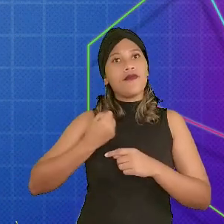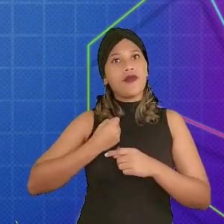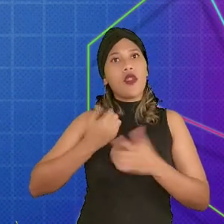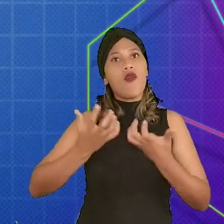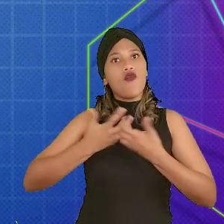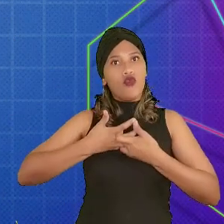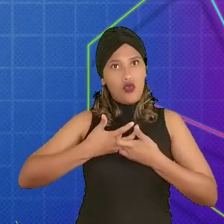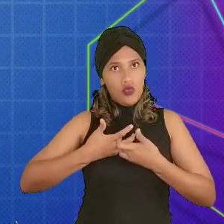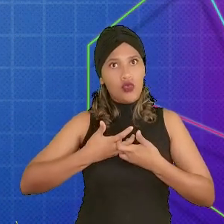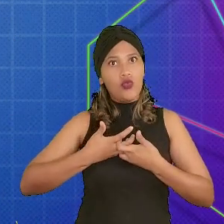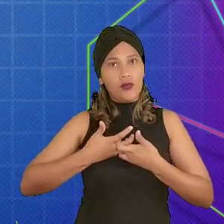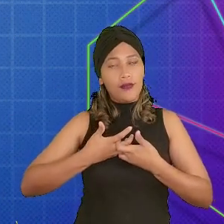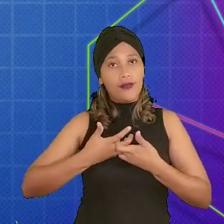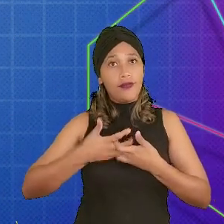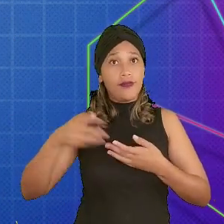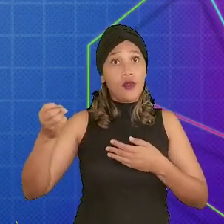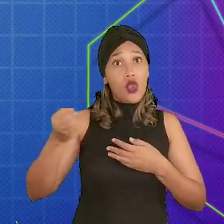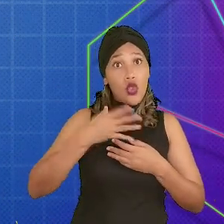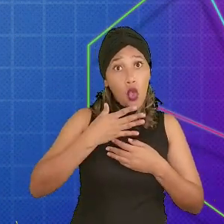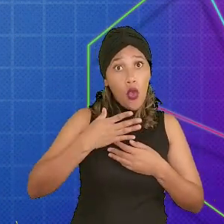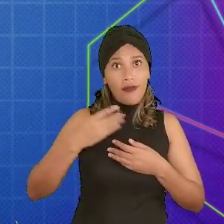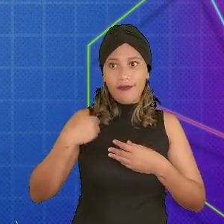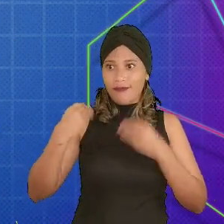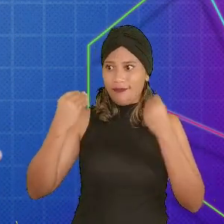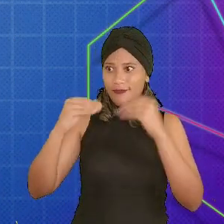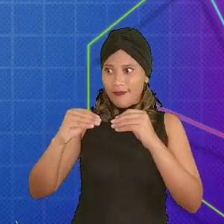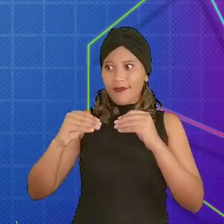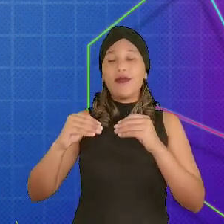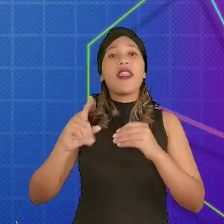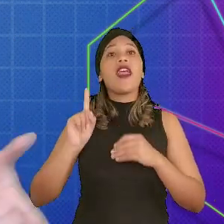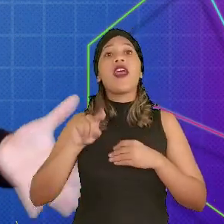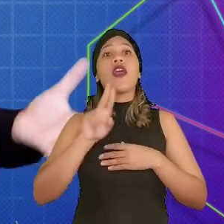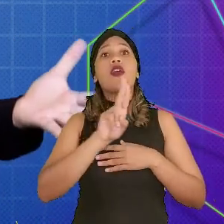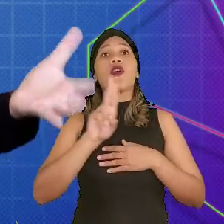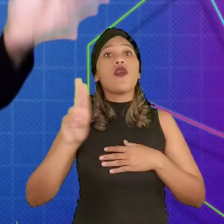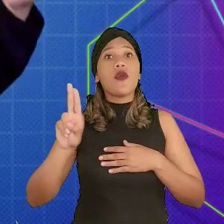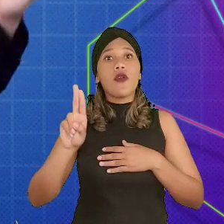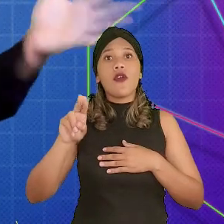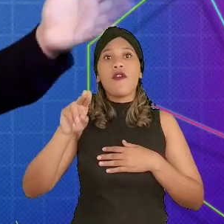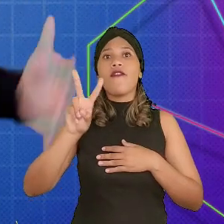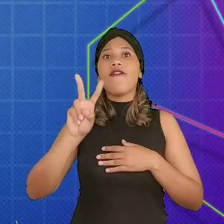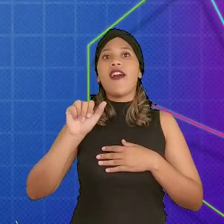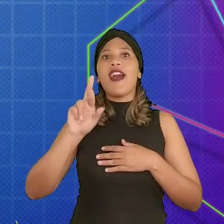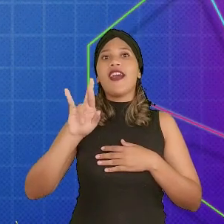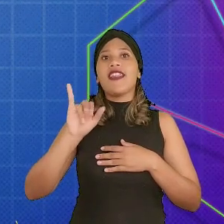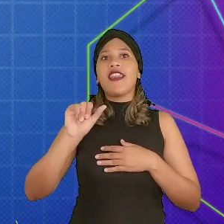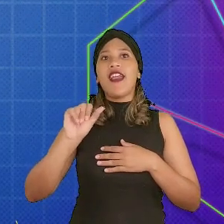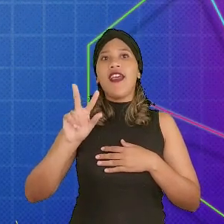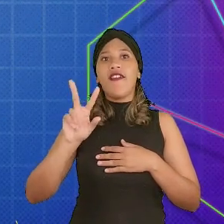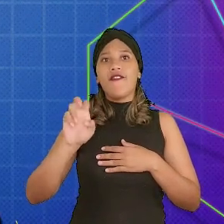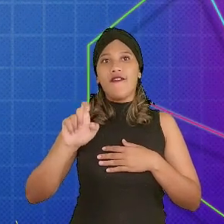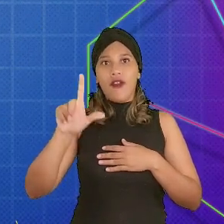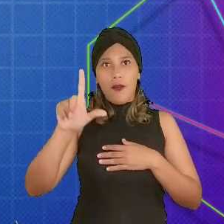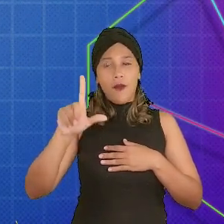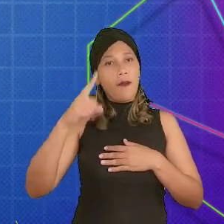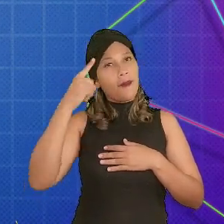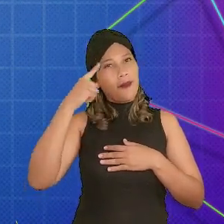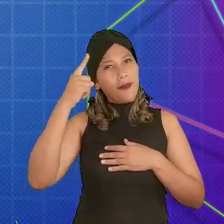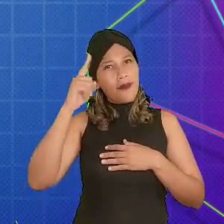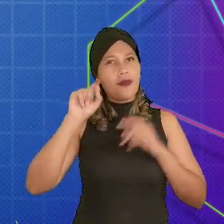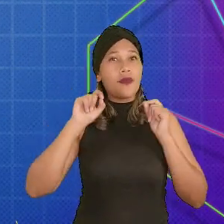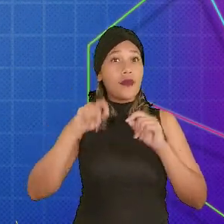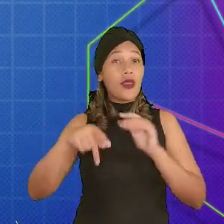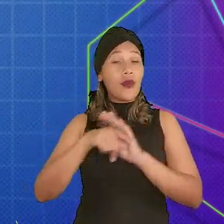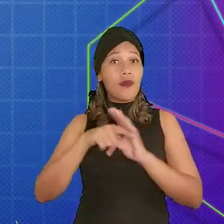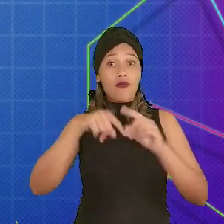pontuação para as suas funcionalidades. Esse novo apetrecho que vamos utilizar se chama variável. Podemos pensar a